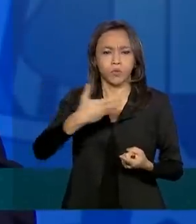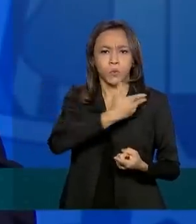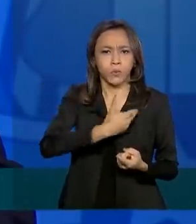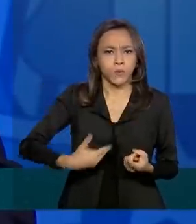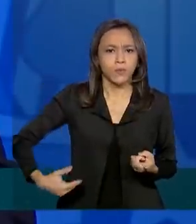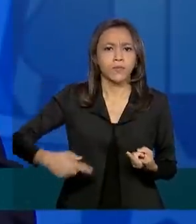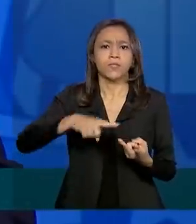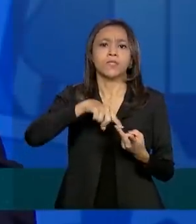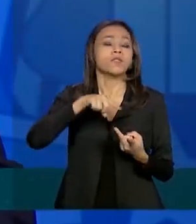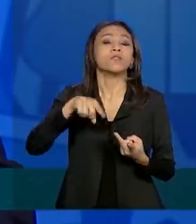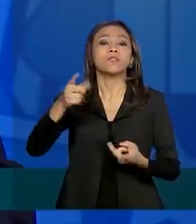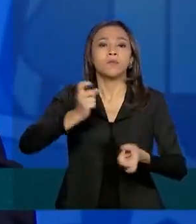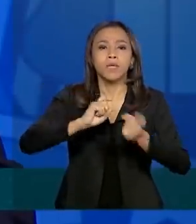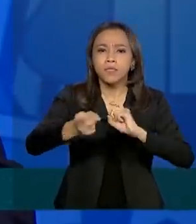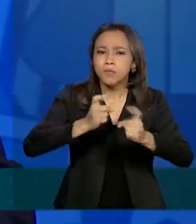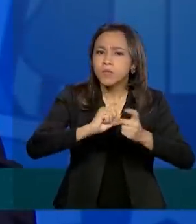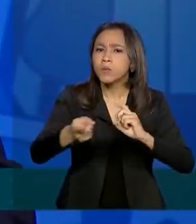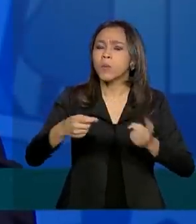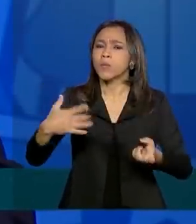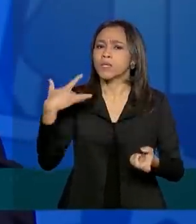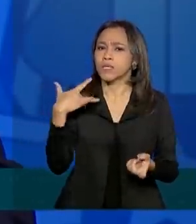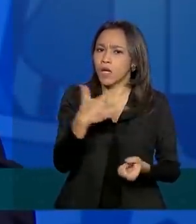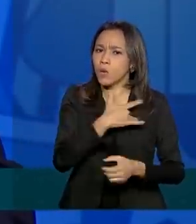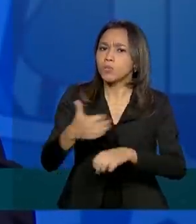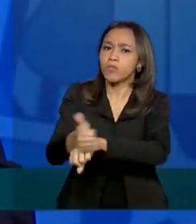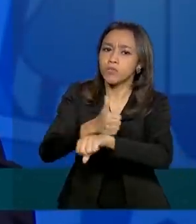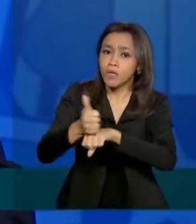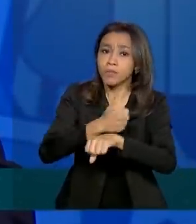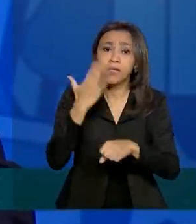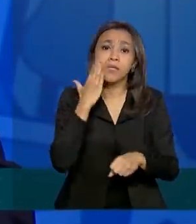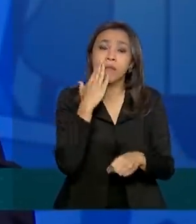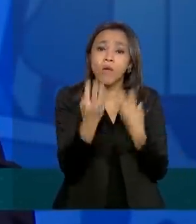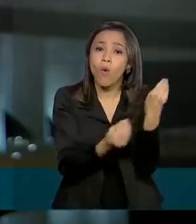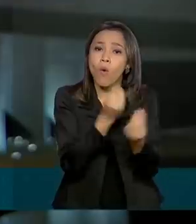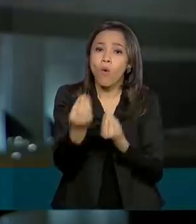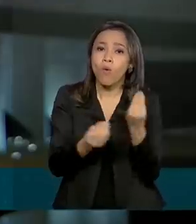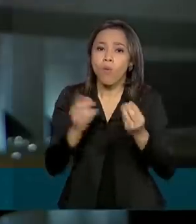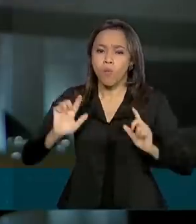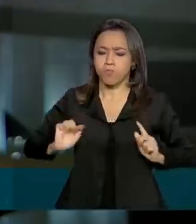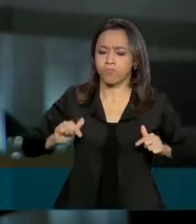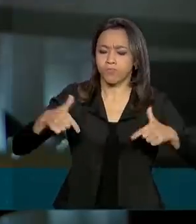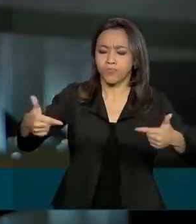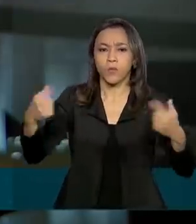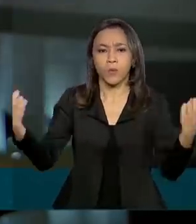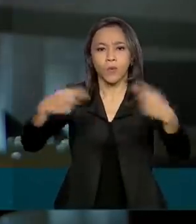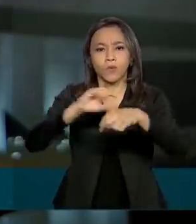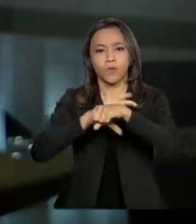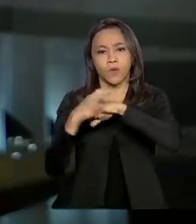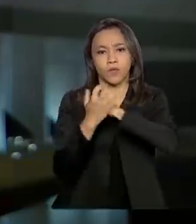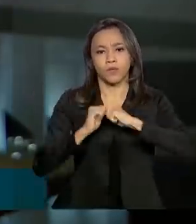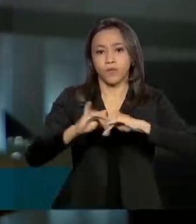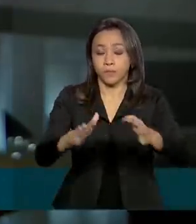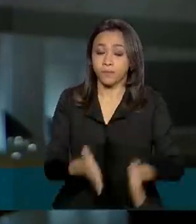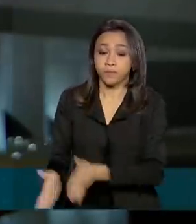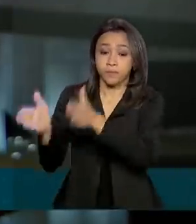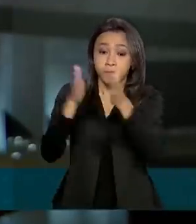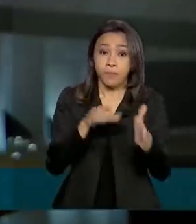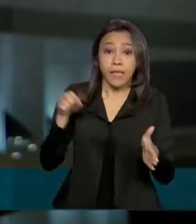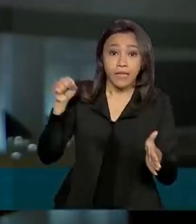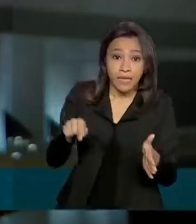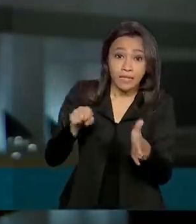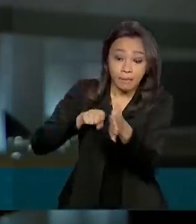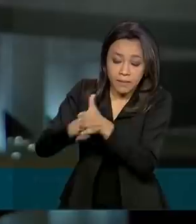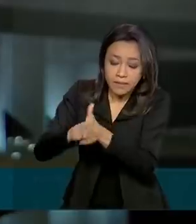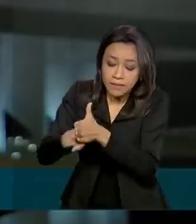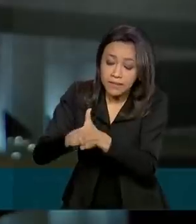na busca de soluções adequadas para o enfrentamento ao coronavírus. De acordo com o estudo, há um avanço maior